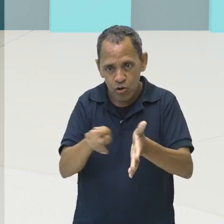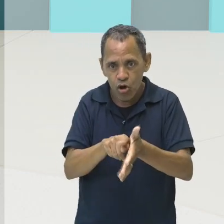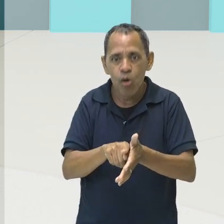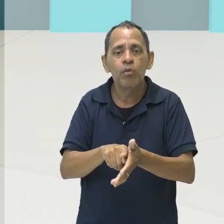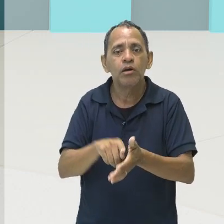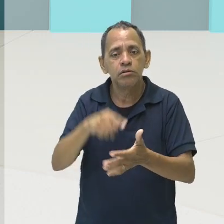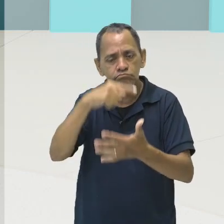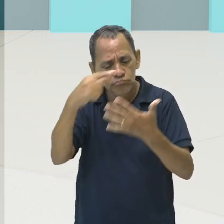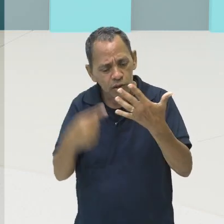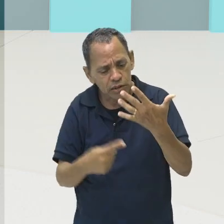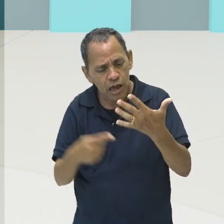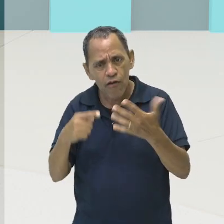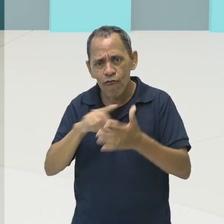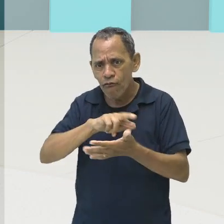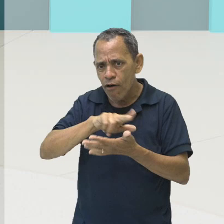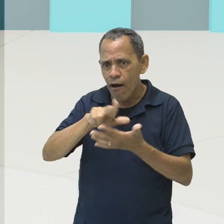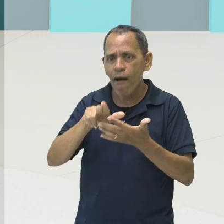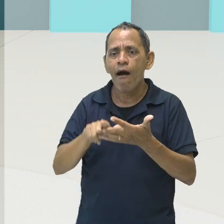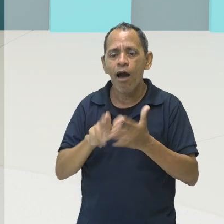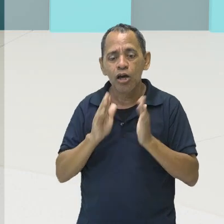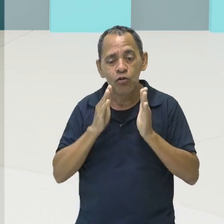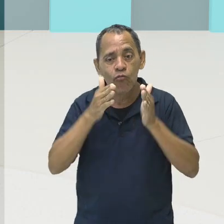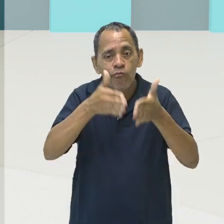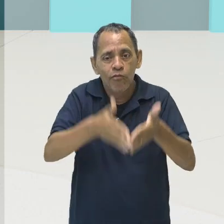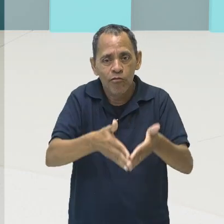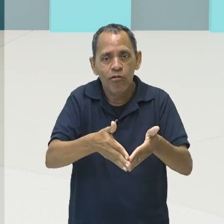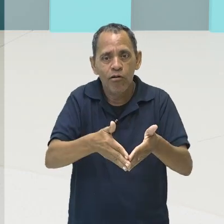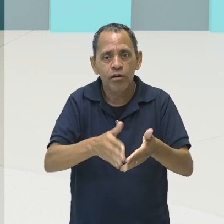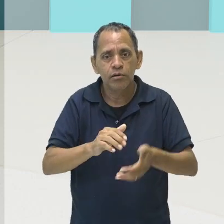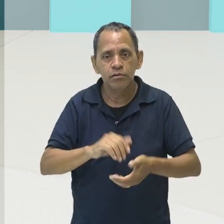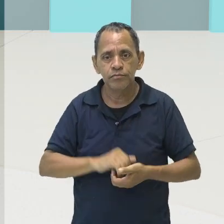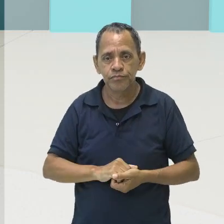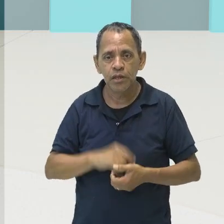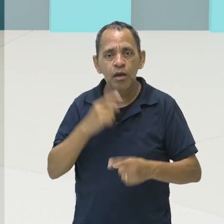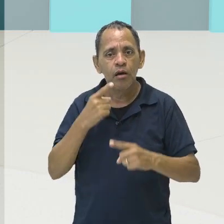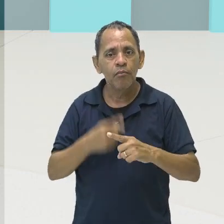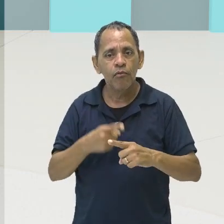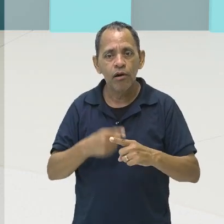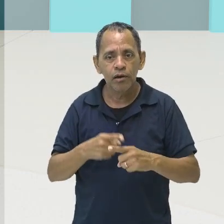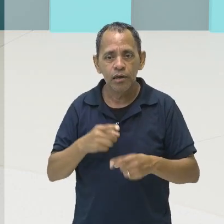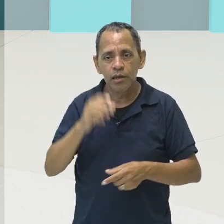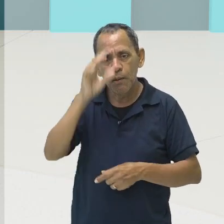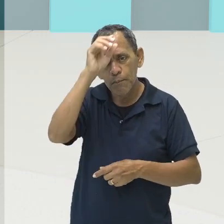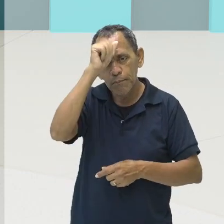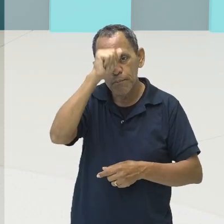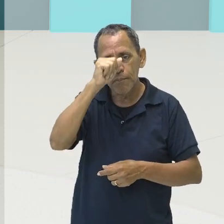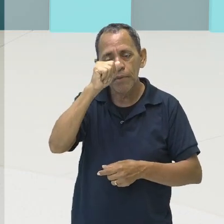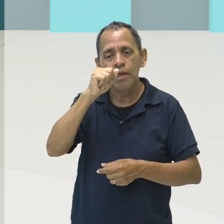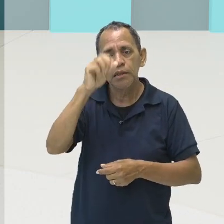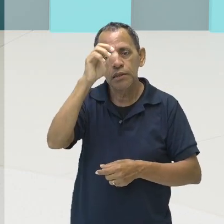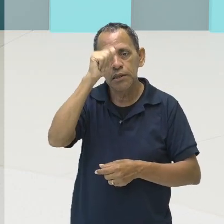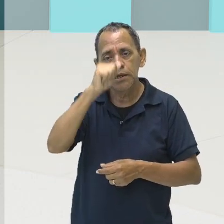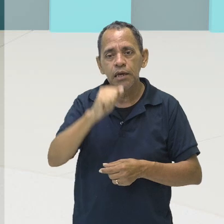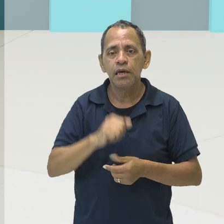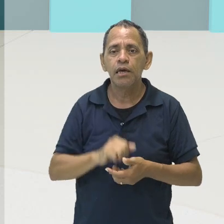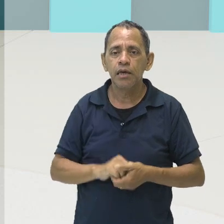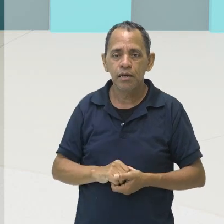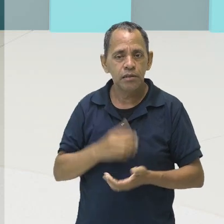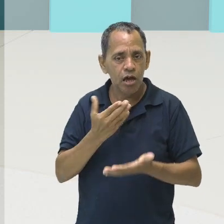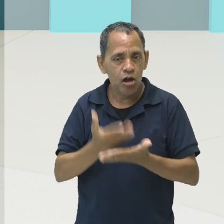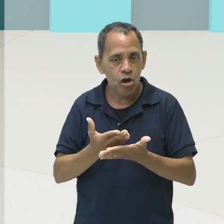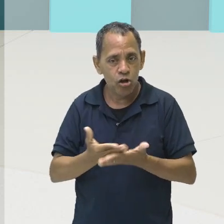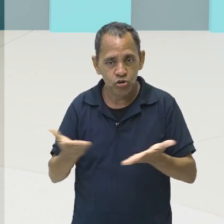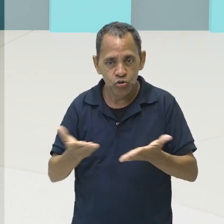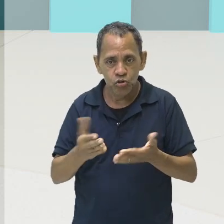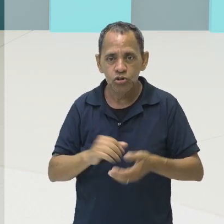elementos linguísticos específicos. Por que que o senhor está trazendo isso para a nossa aula, professor? Porque nós vamos falar